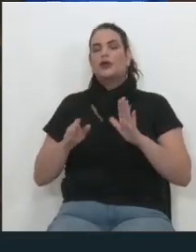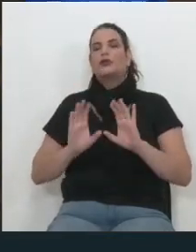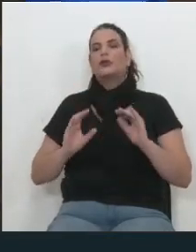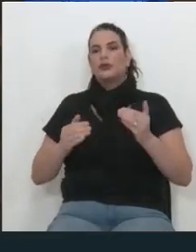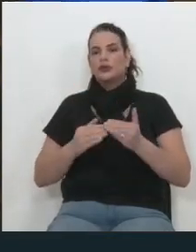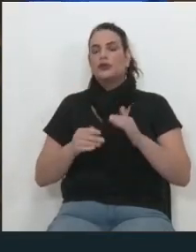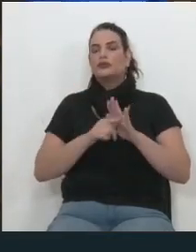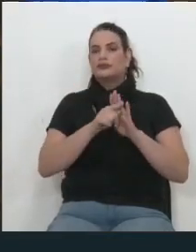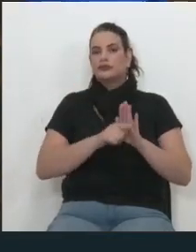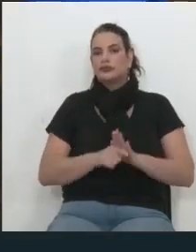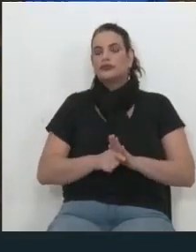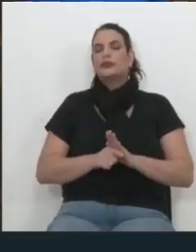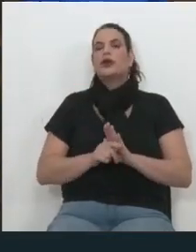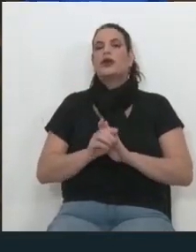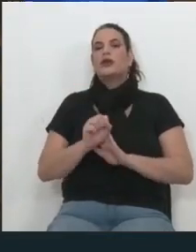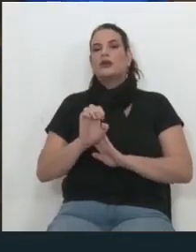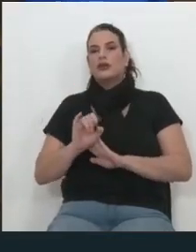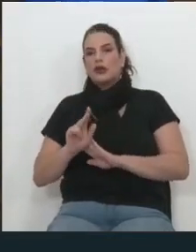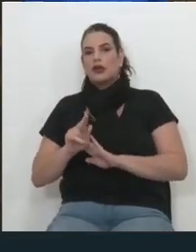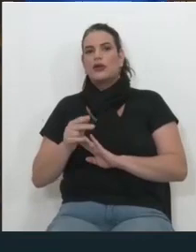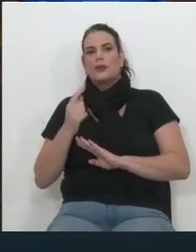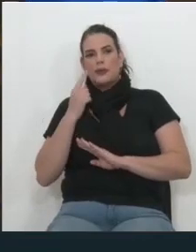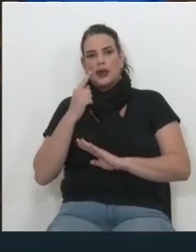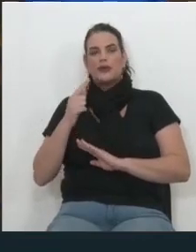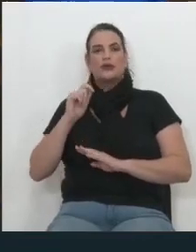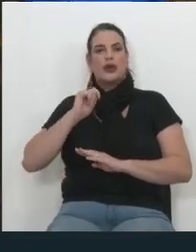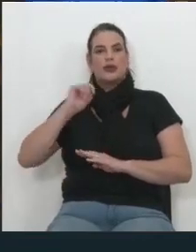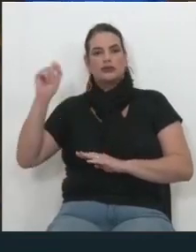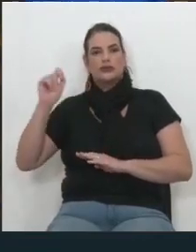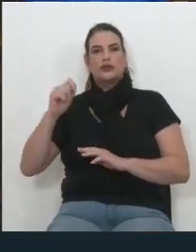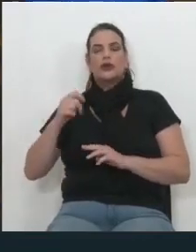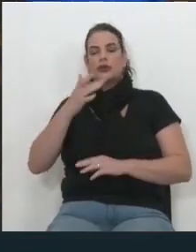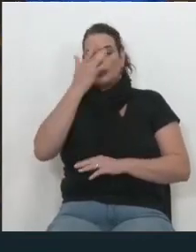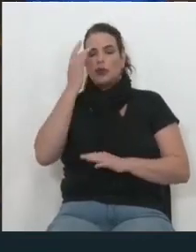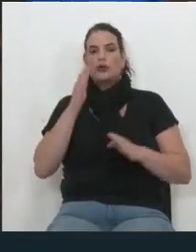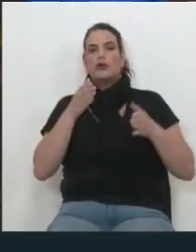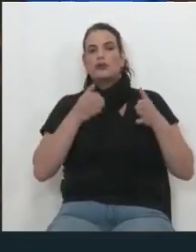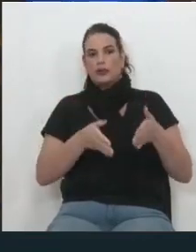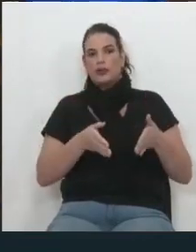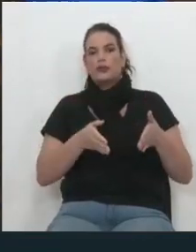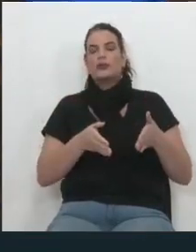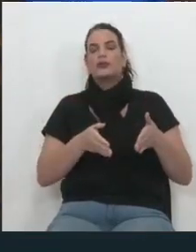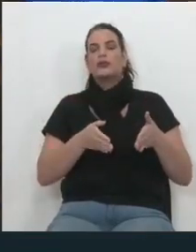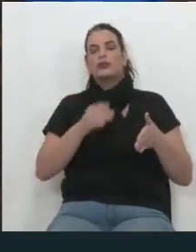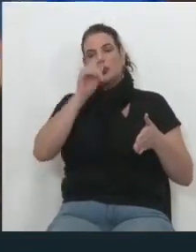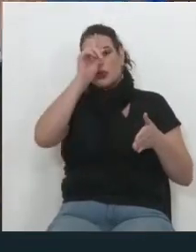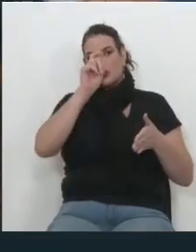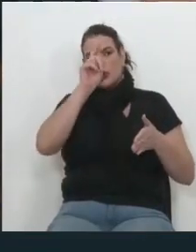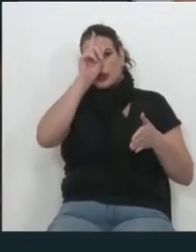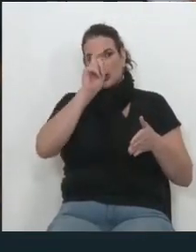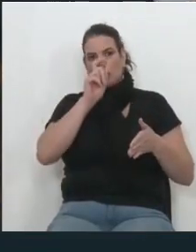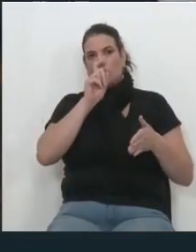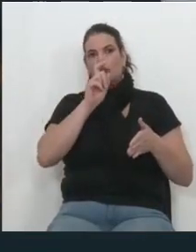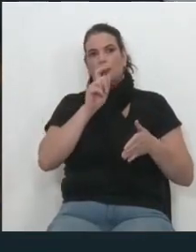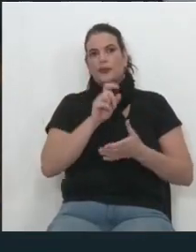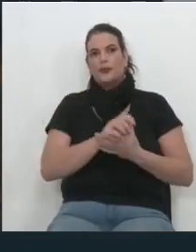inquérito SEI para apurar suicídio de paciente no Hospital Municipal